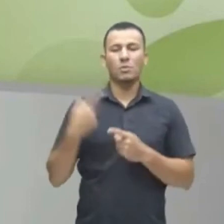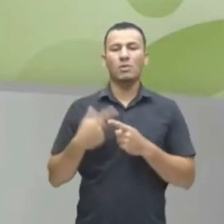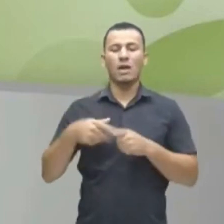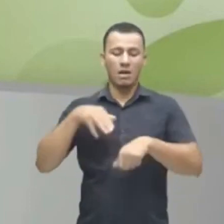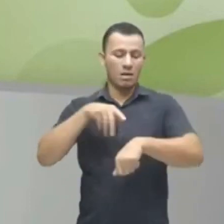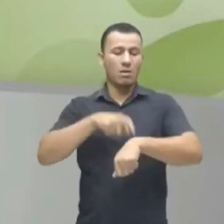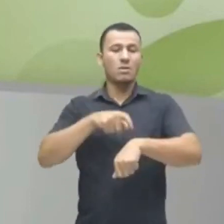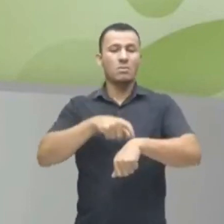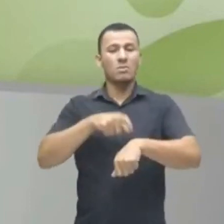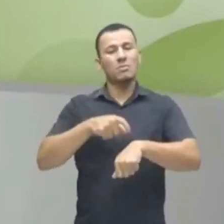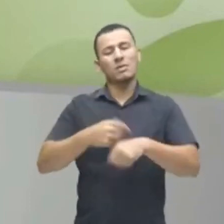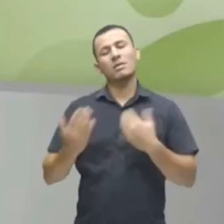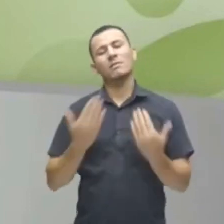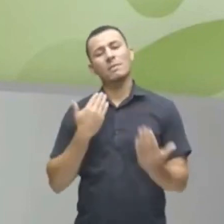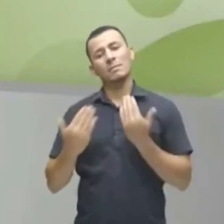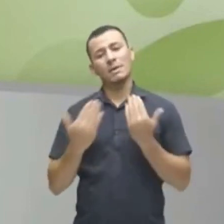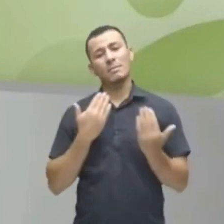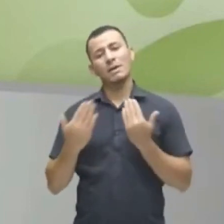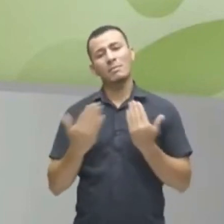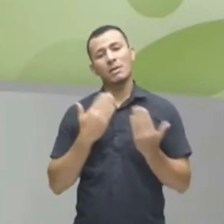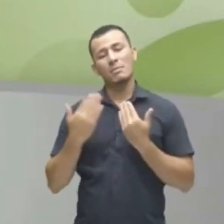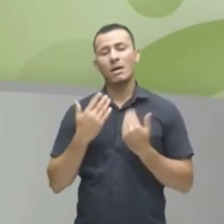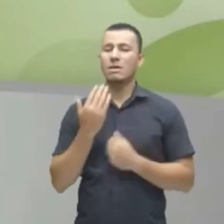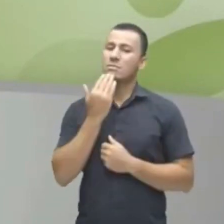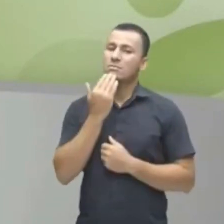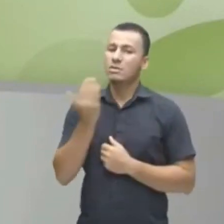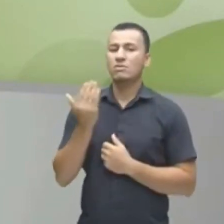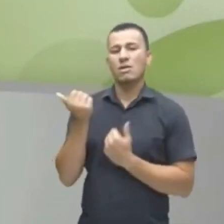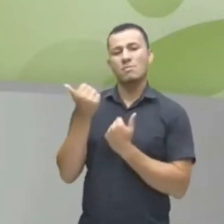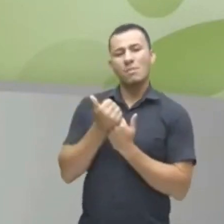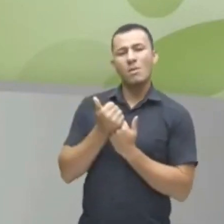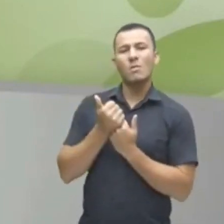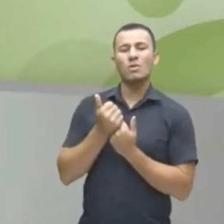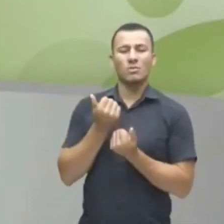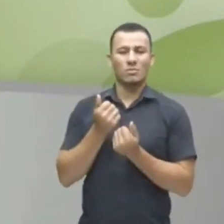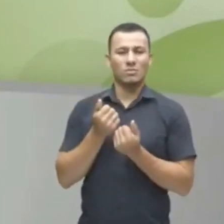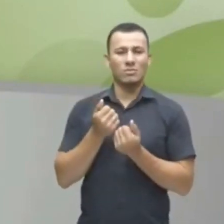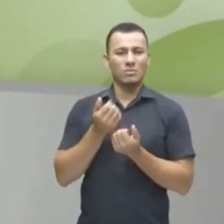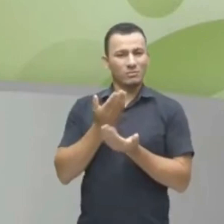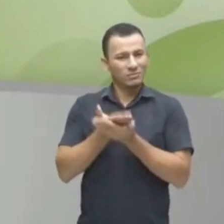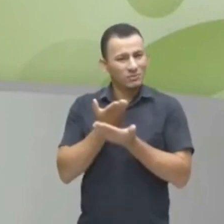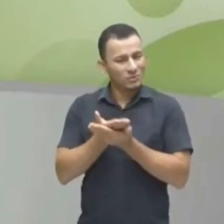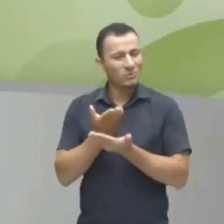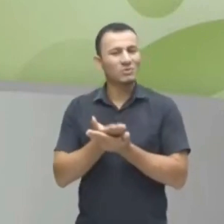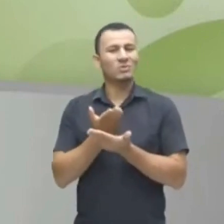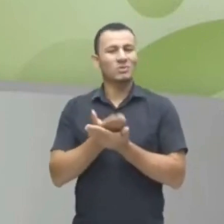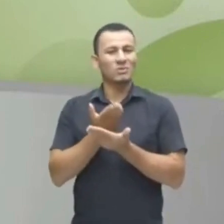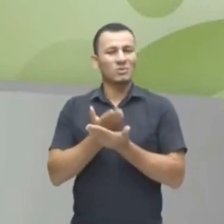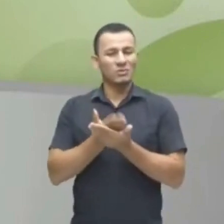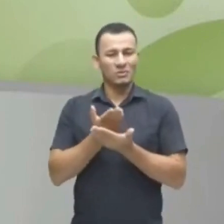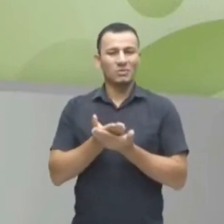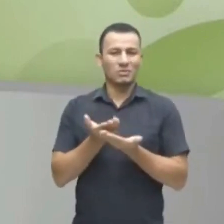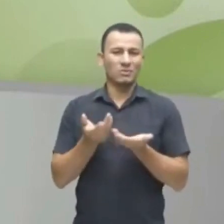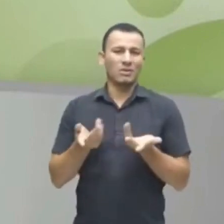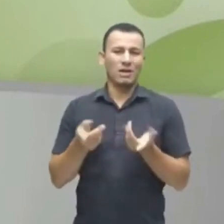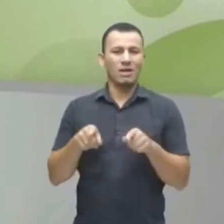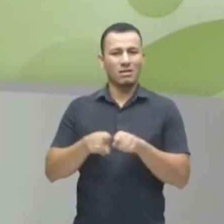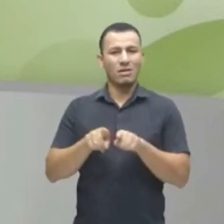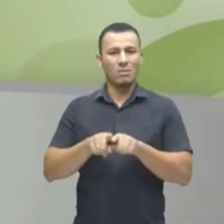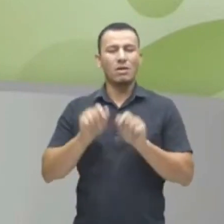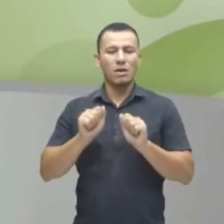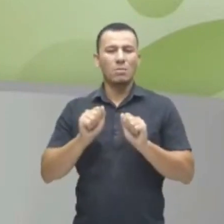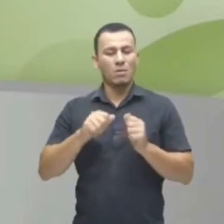gente conversa, é o momento que nós pedimos apoio para que esse estudo de vocês sejam feitos também através